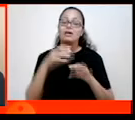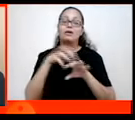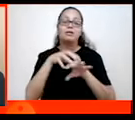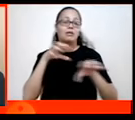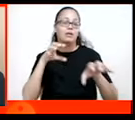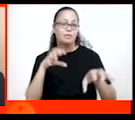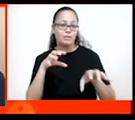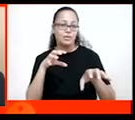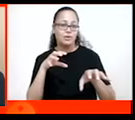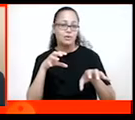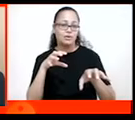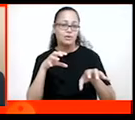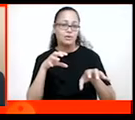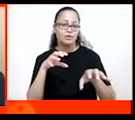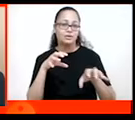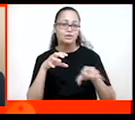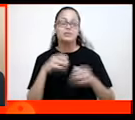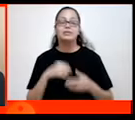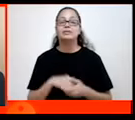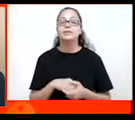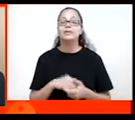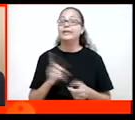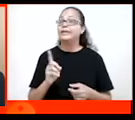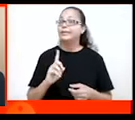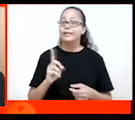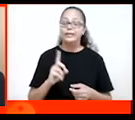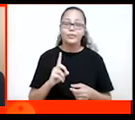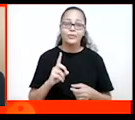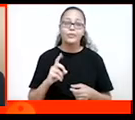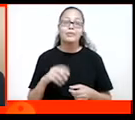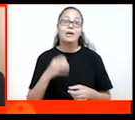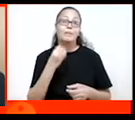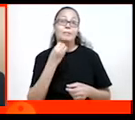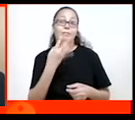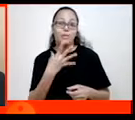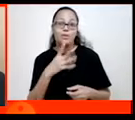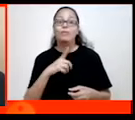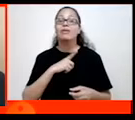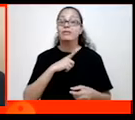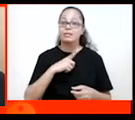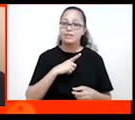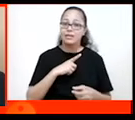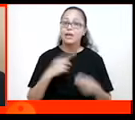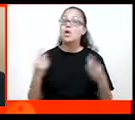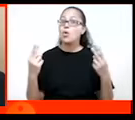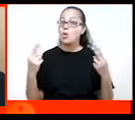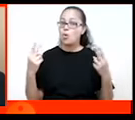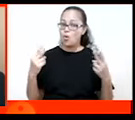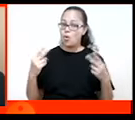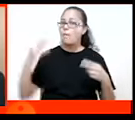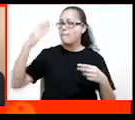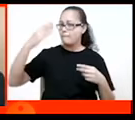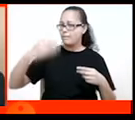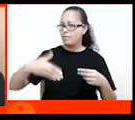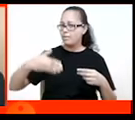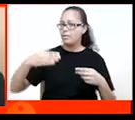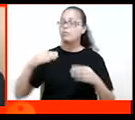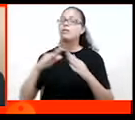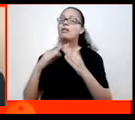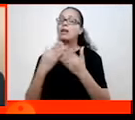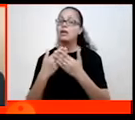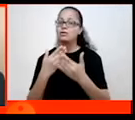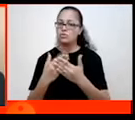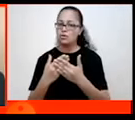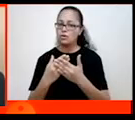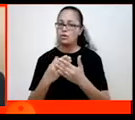que não traz também os mesmos benefícios, né, que a gente tem na educação presencial. Obviamente